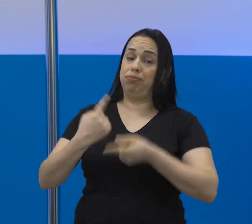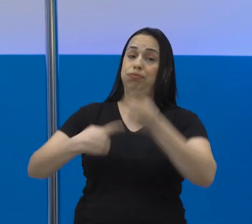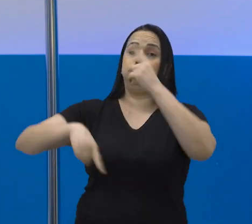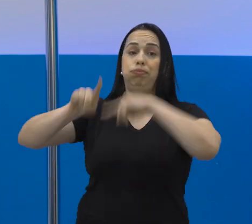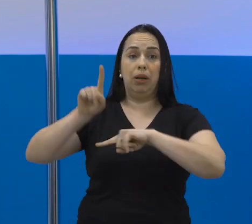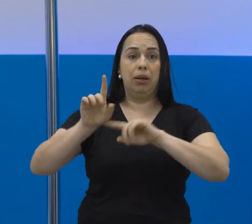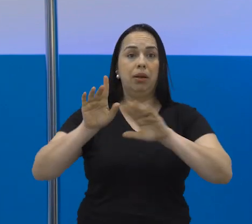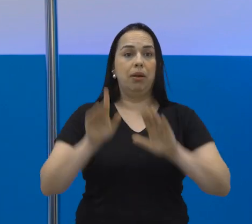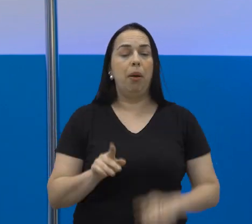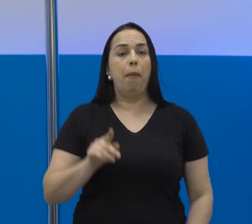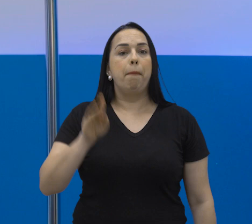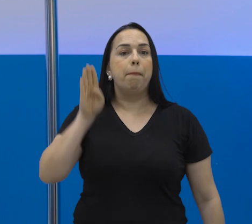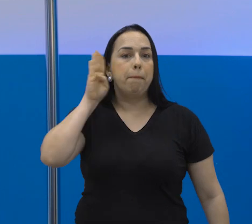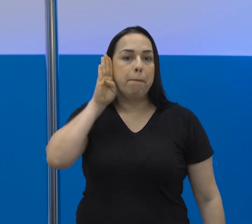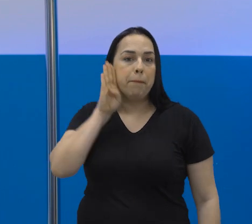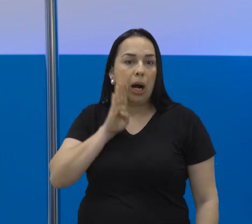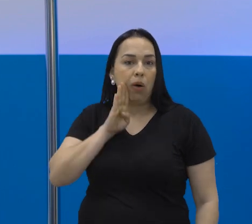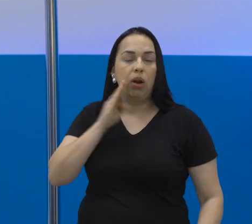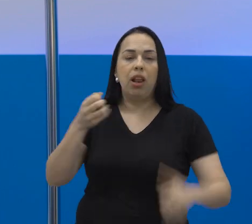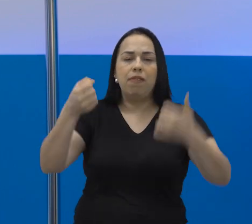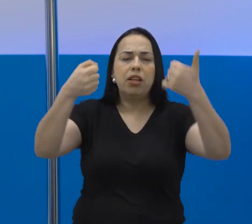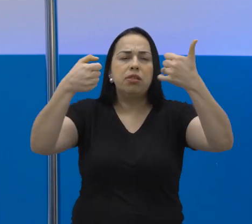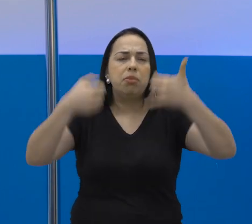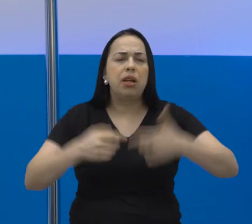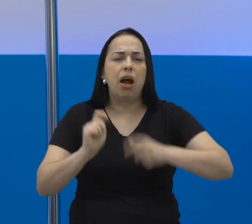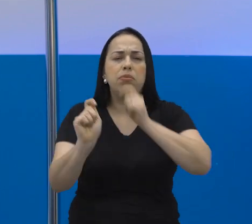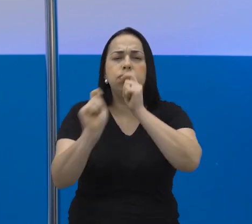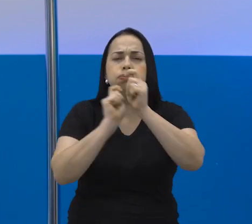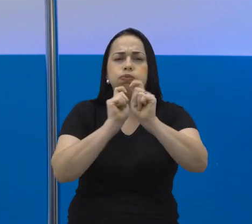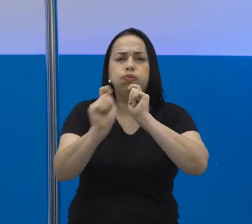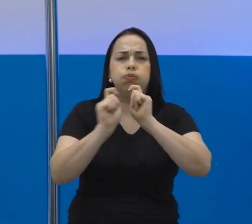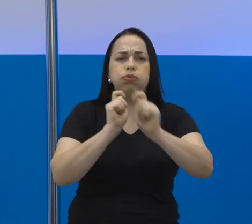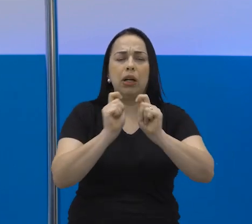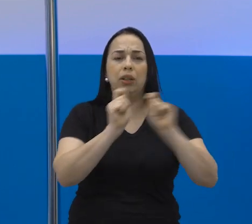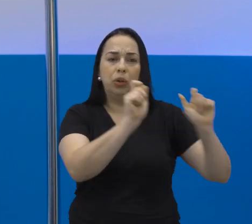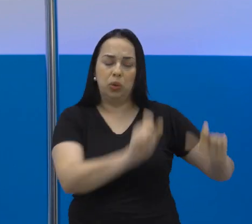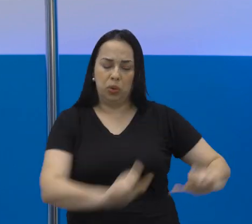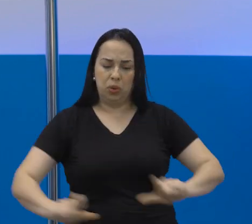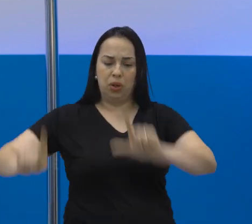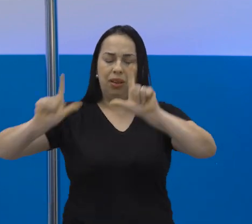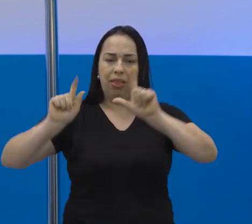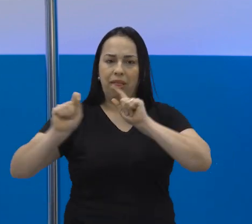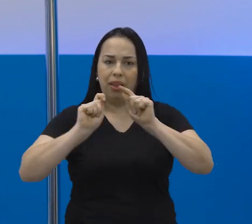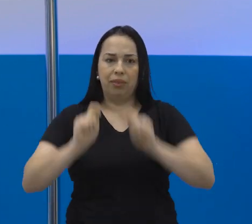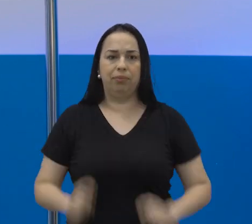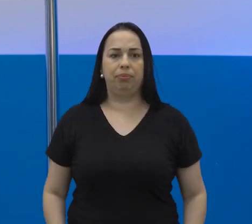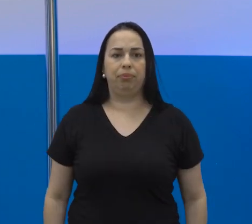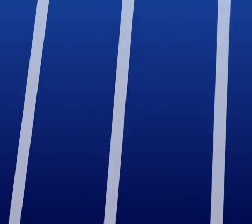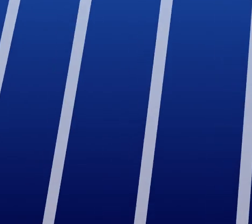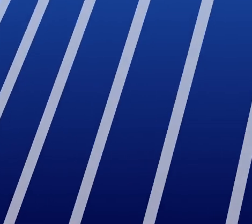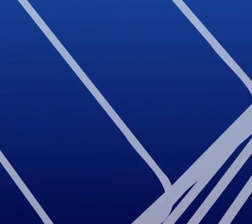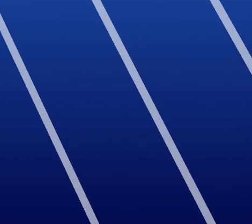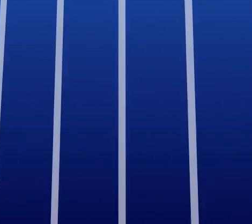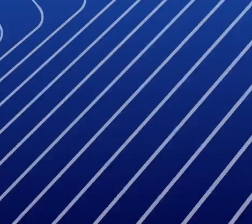dos estudantes. O Paulo Ricardo detalha esse assunto para a gente hoje no Boletim Entrevista.